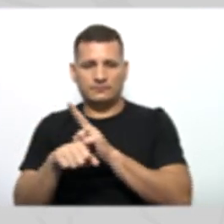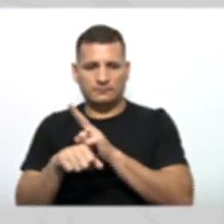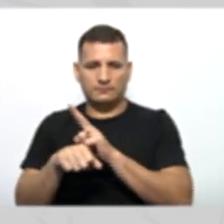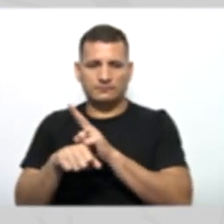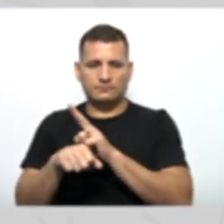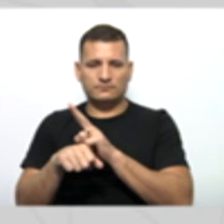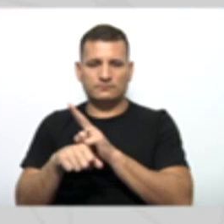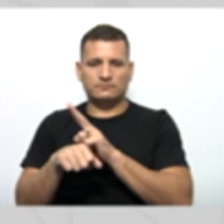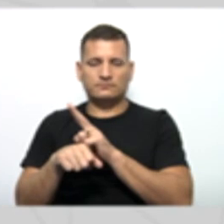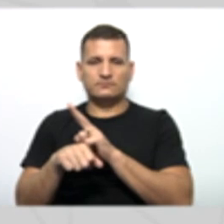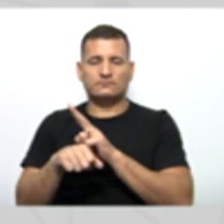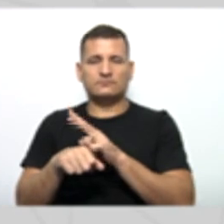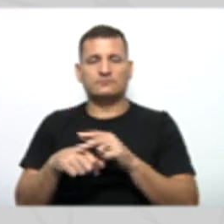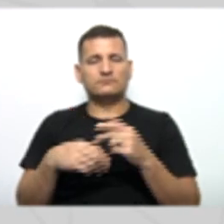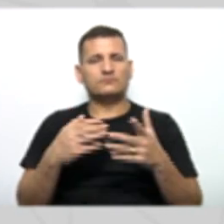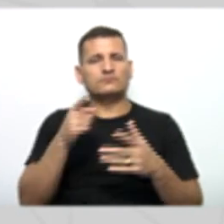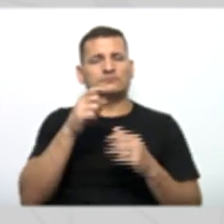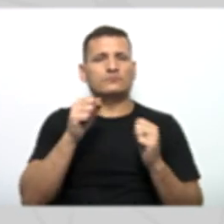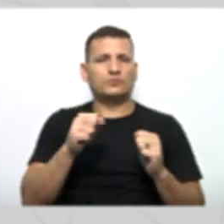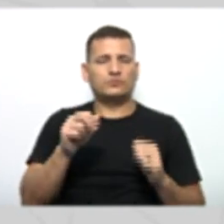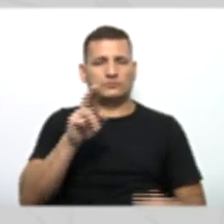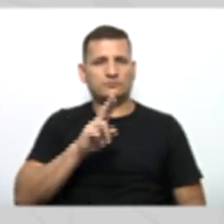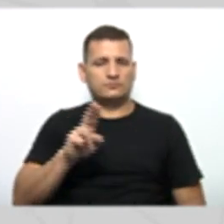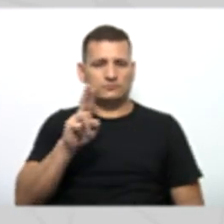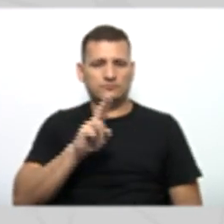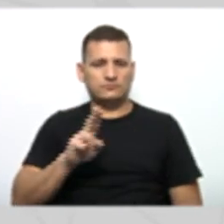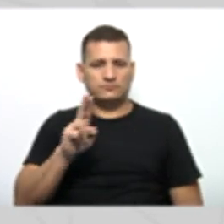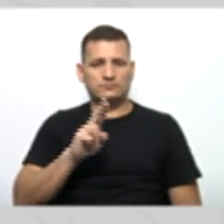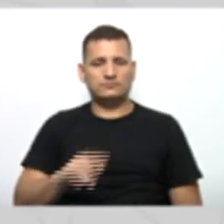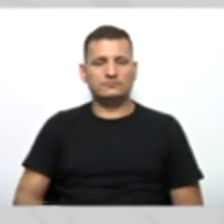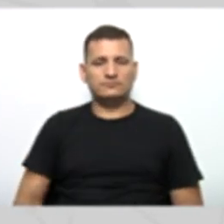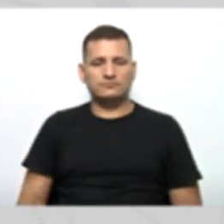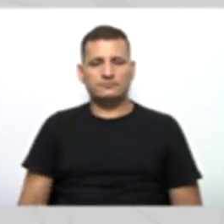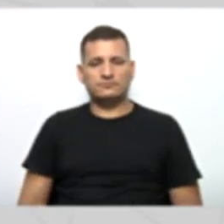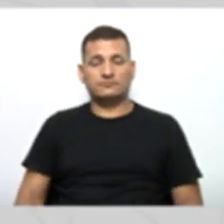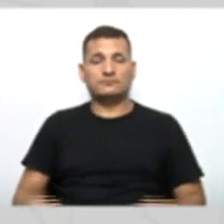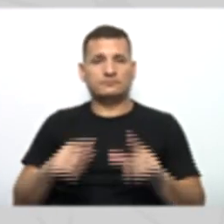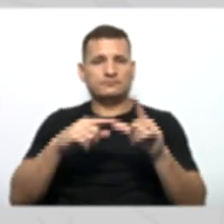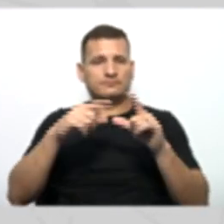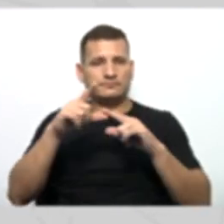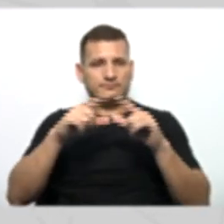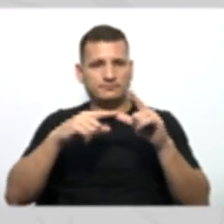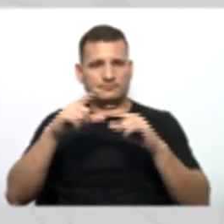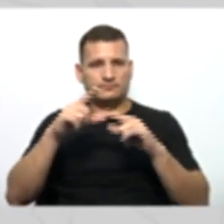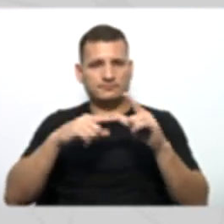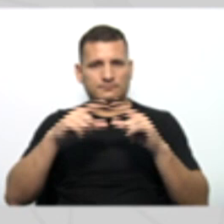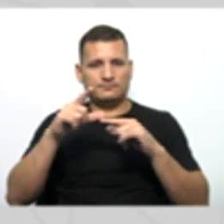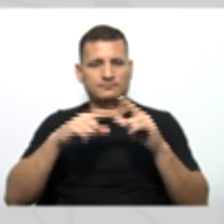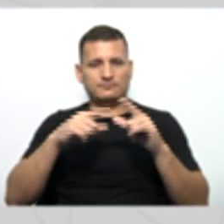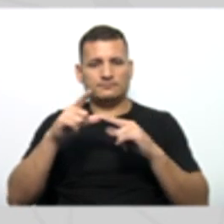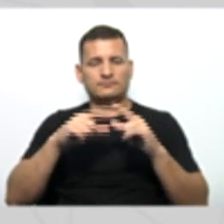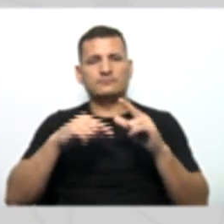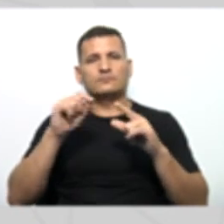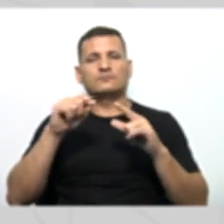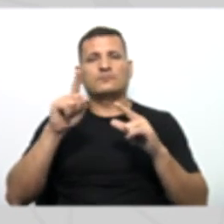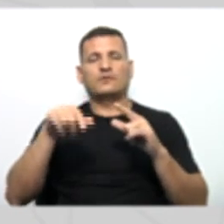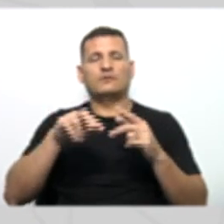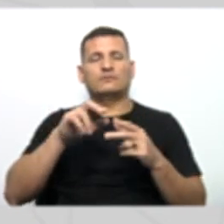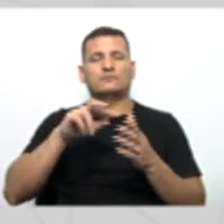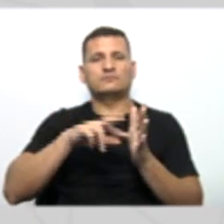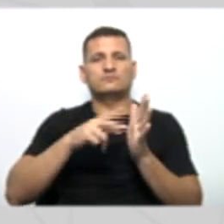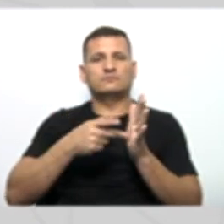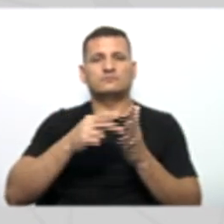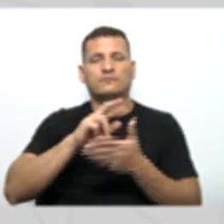ó, você pode utilizar também, ó, existe o asterístico para exemplificar que é vários. Isso daí é uma